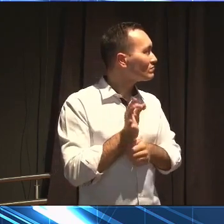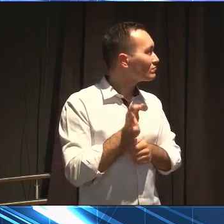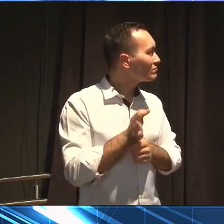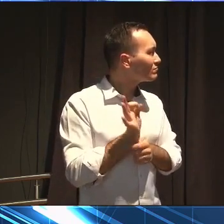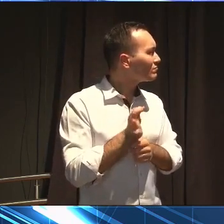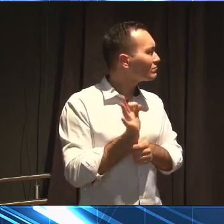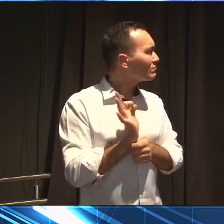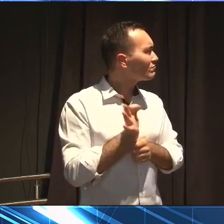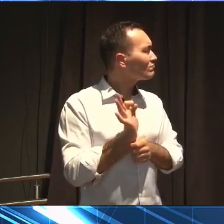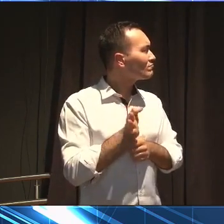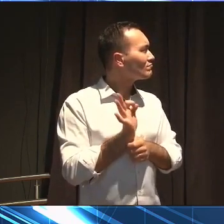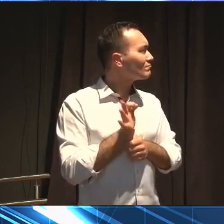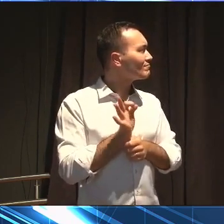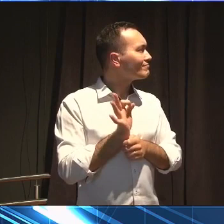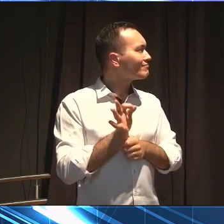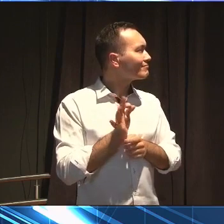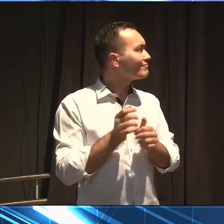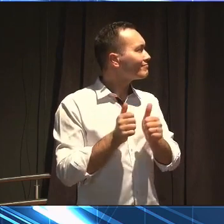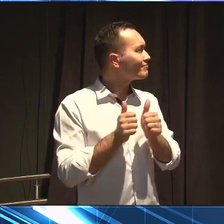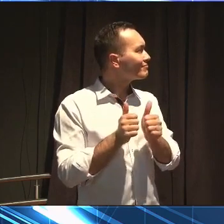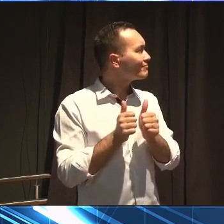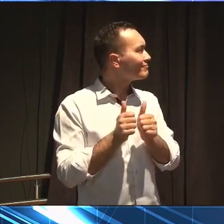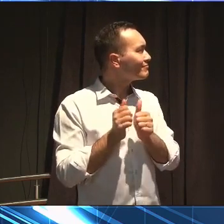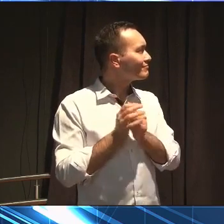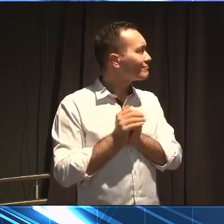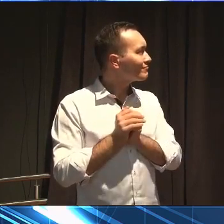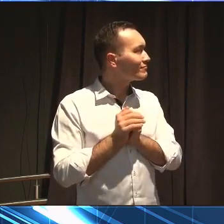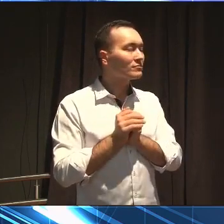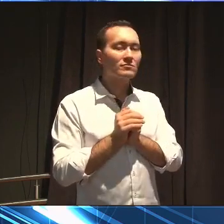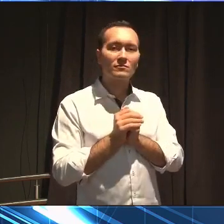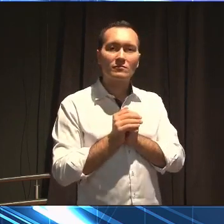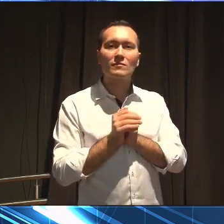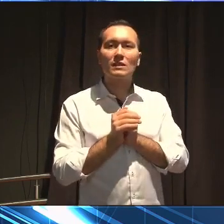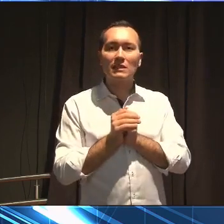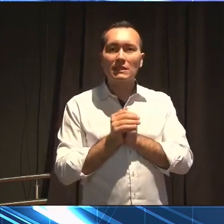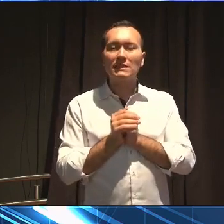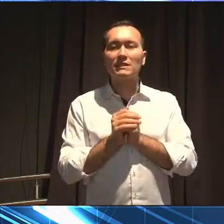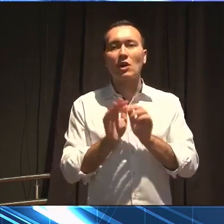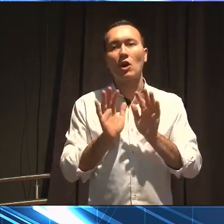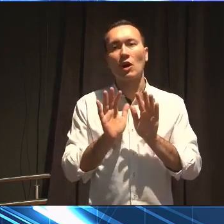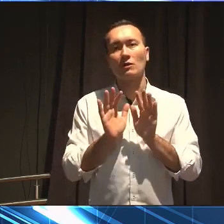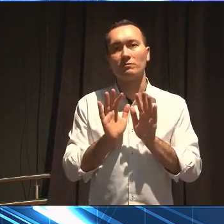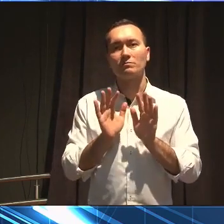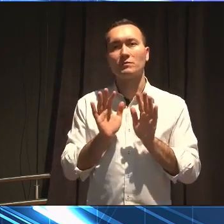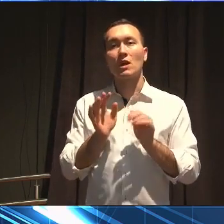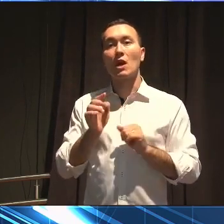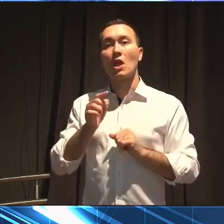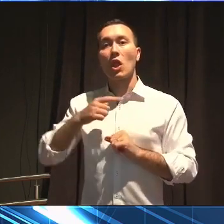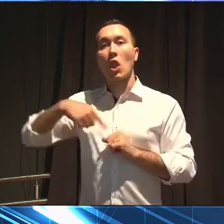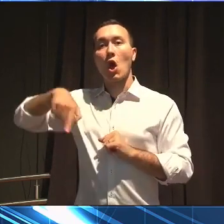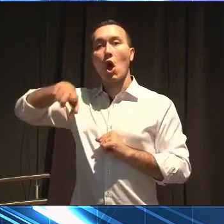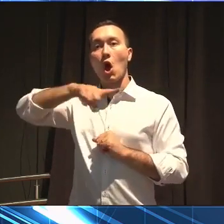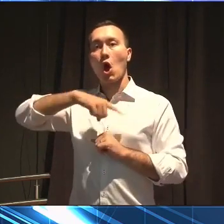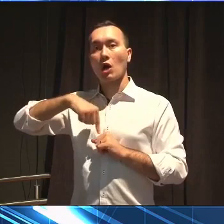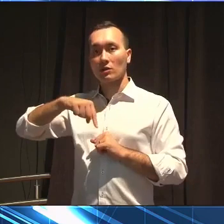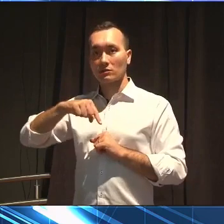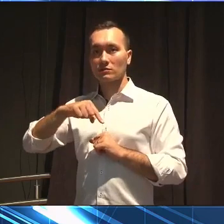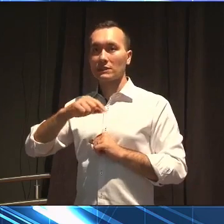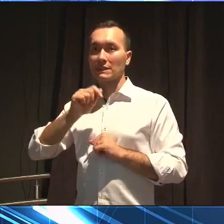ter em mente. Nós podemos ser criativos, nós temos como ser, apesar de achar que